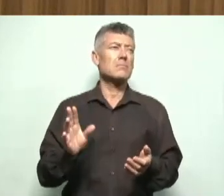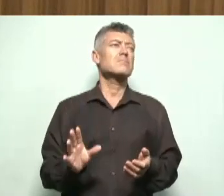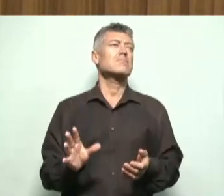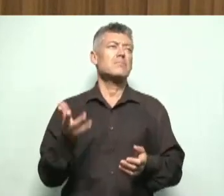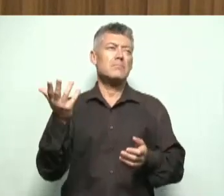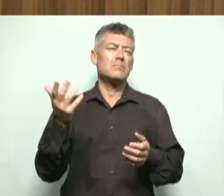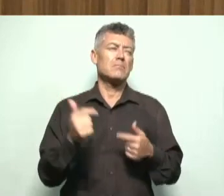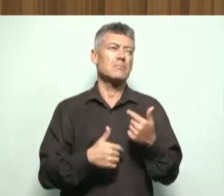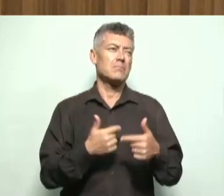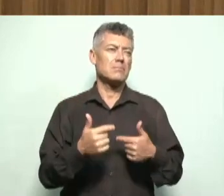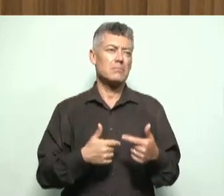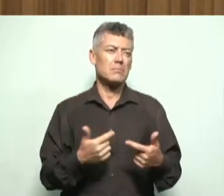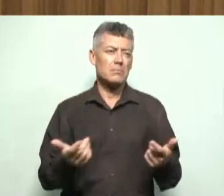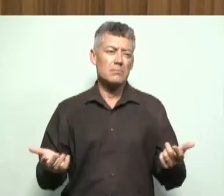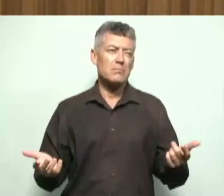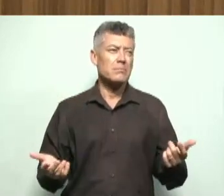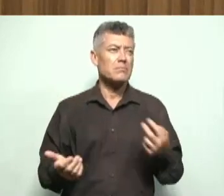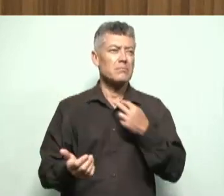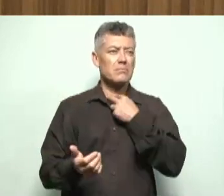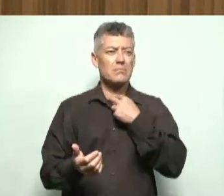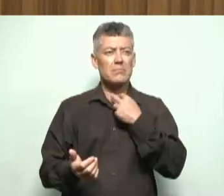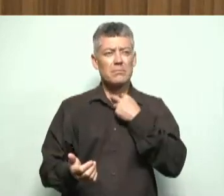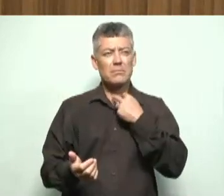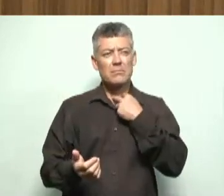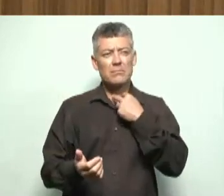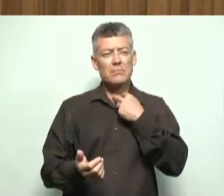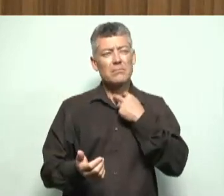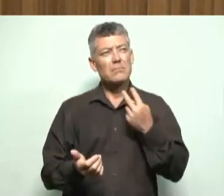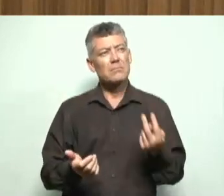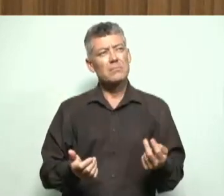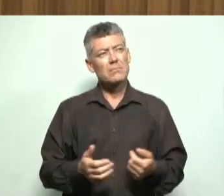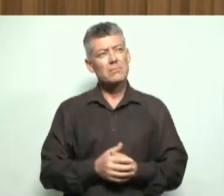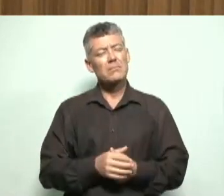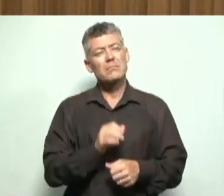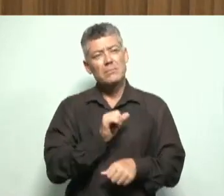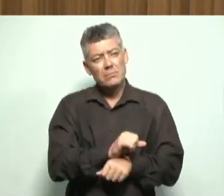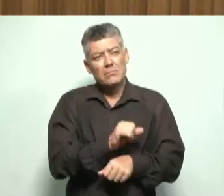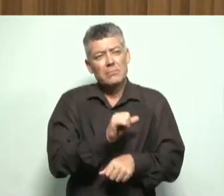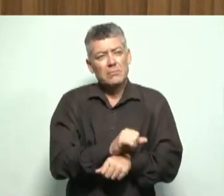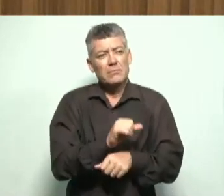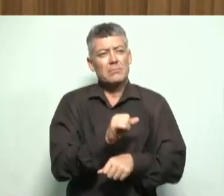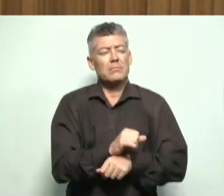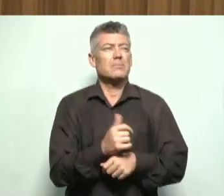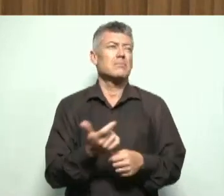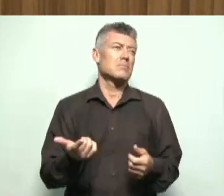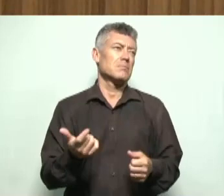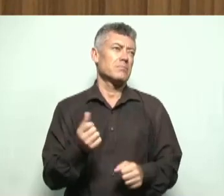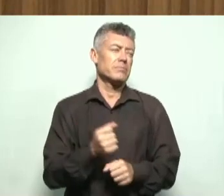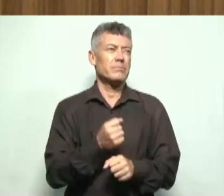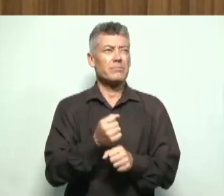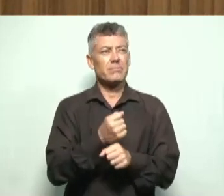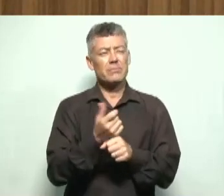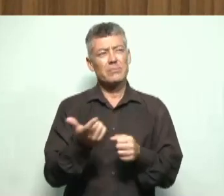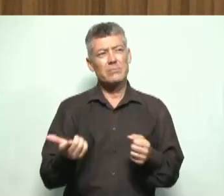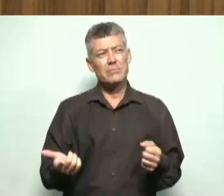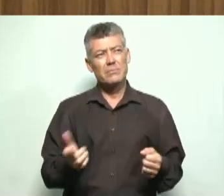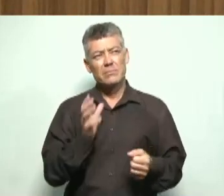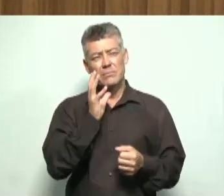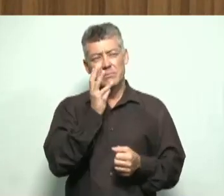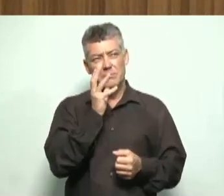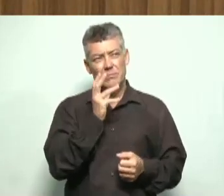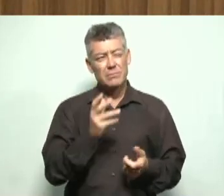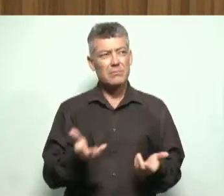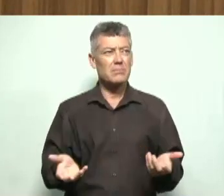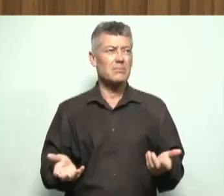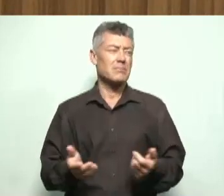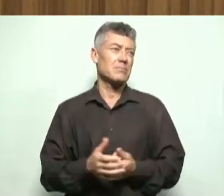serviço. O que não pode é deixar a população esperando uma obra a passo de tartaruga.